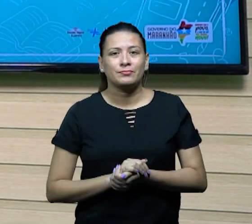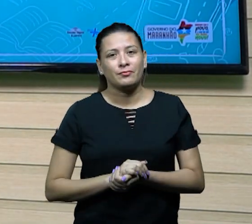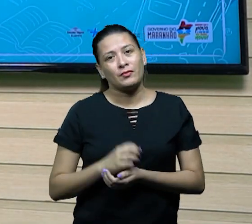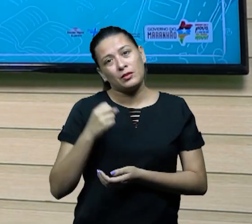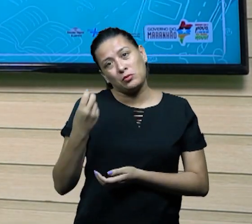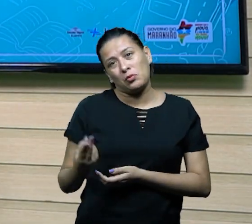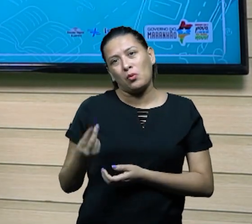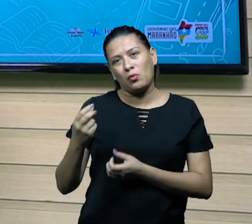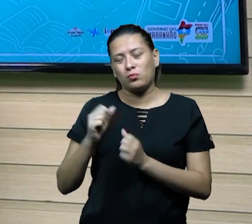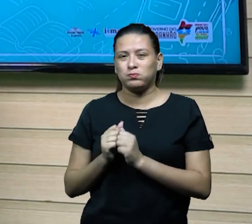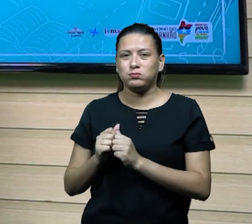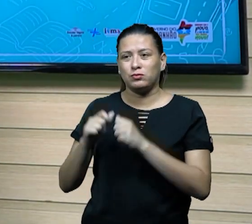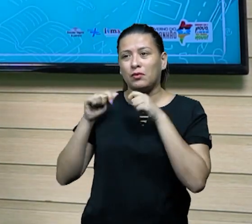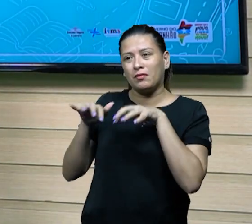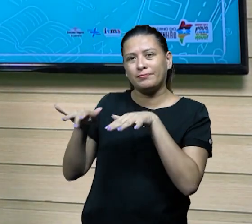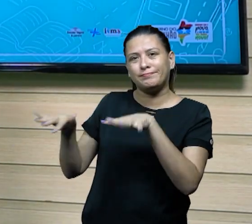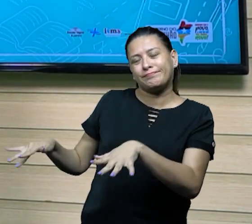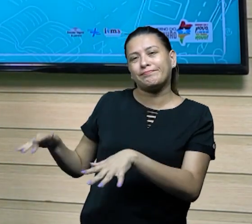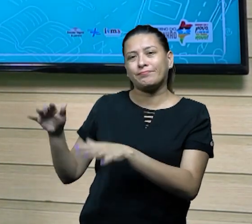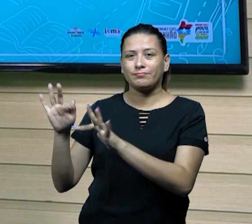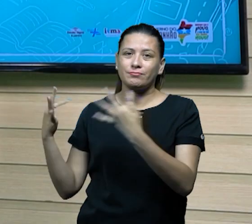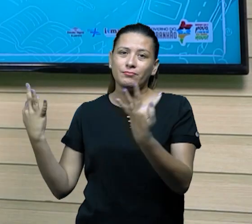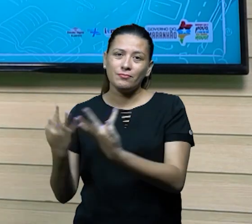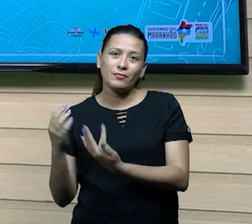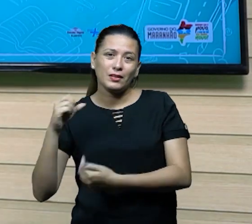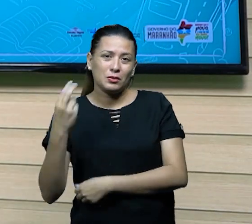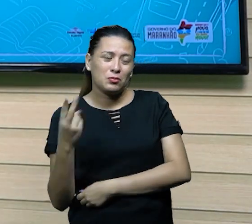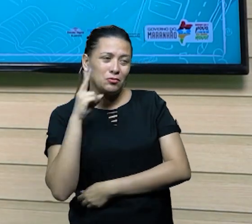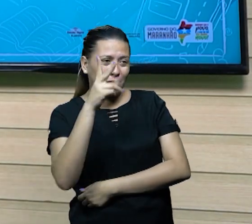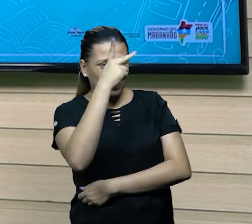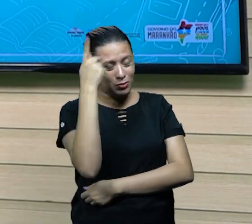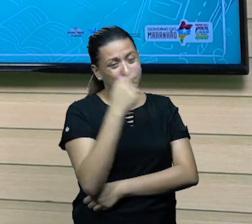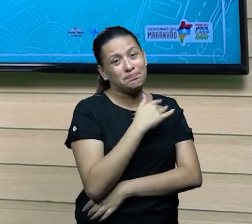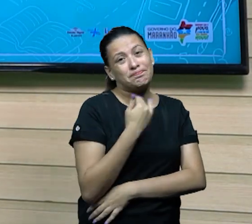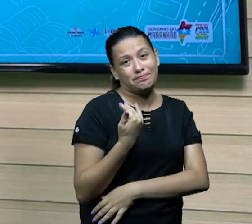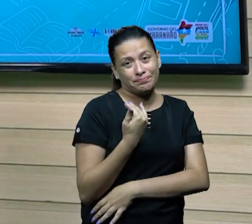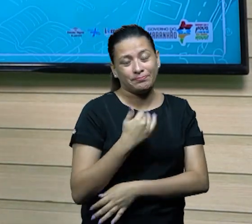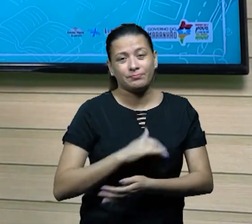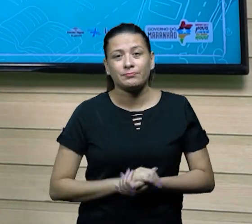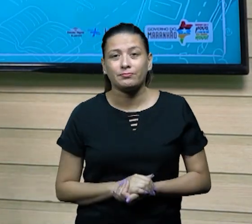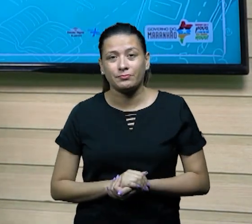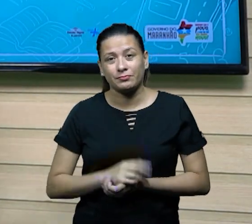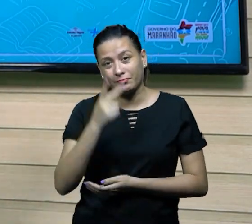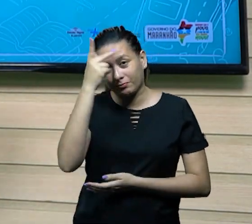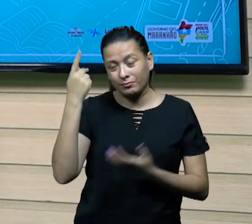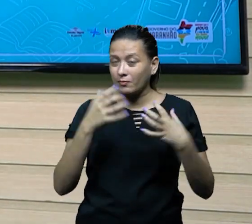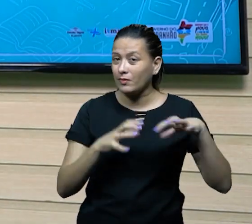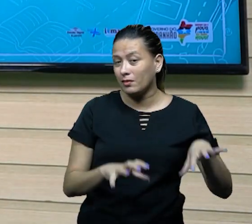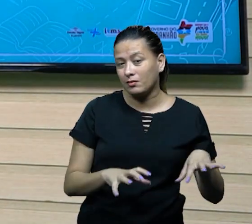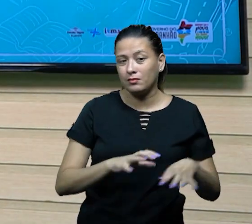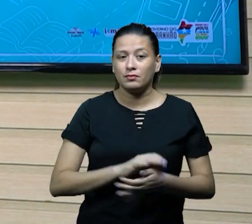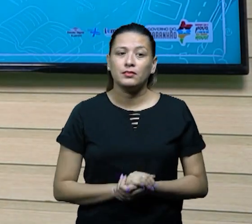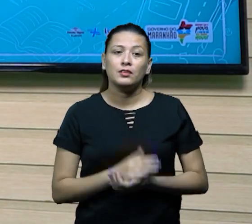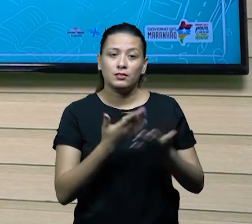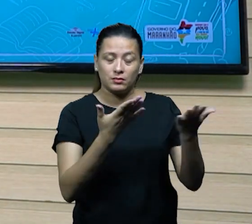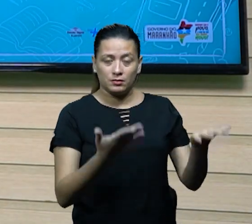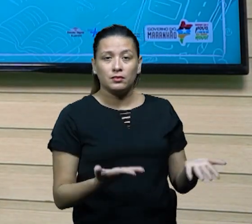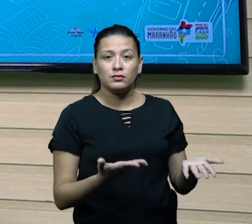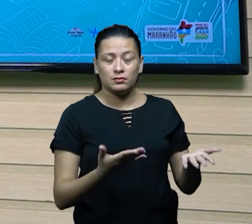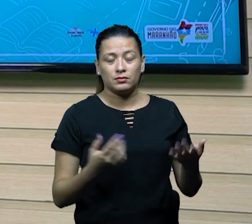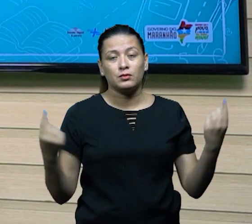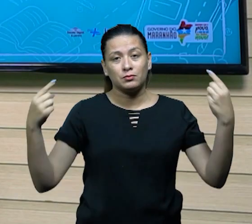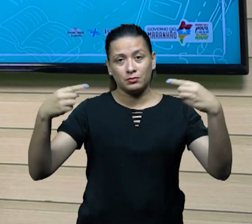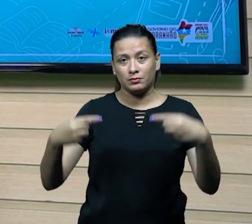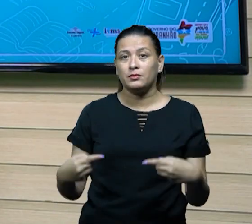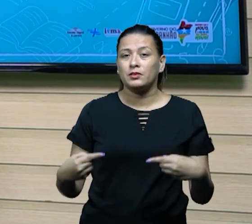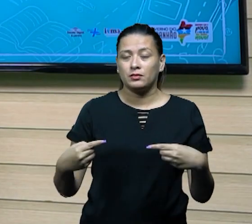né, de contaminar um parente, de ver alguém entrando em óbito. Então, ninguém quer isso. Então, quando a gente fala em pessoas como fonte